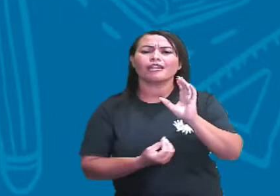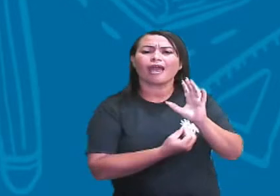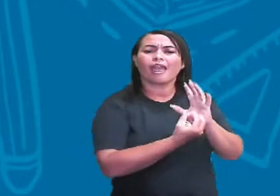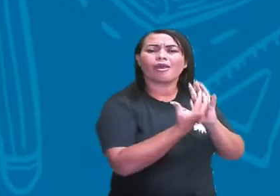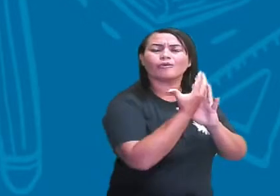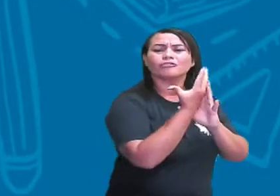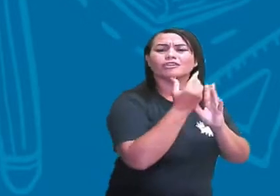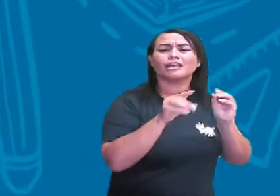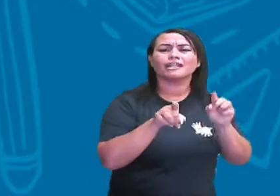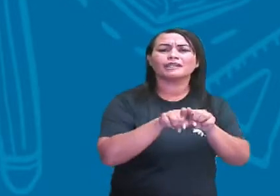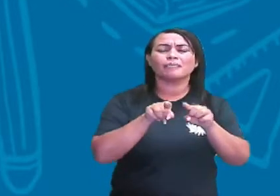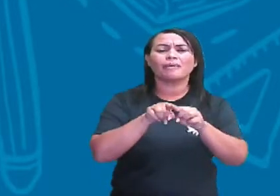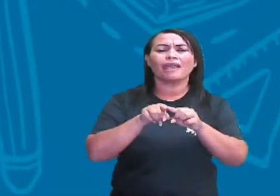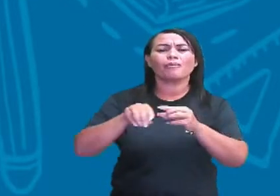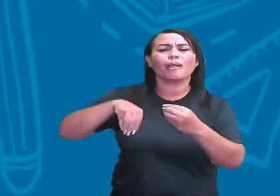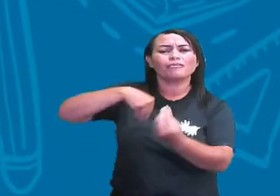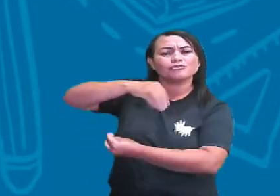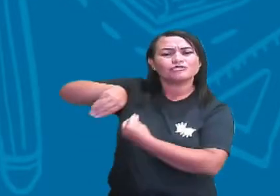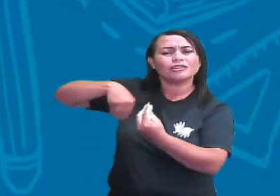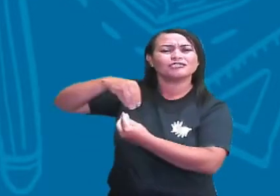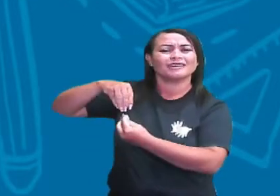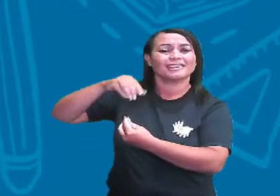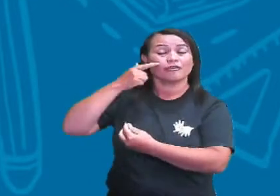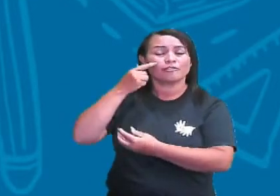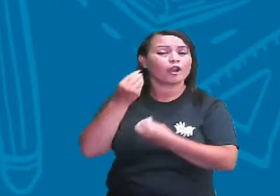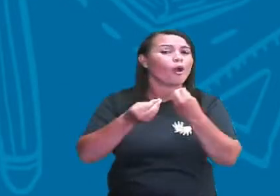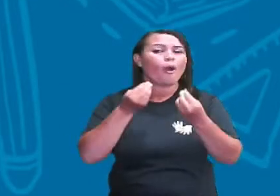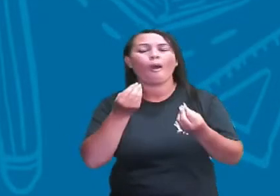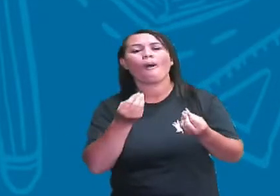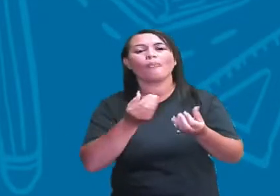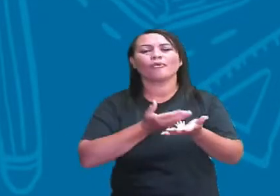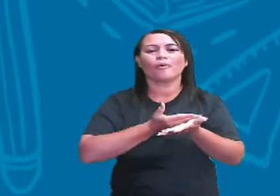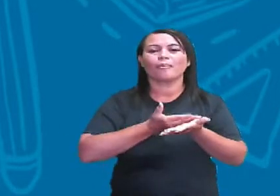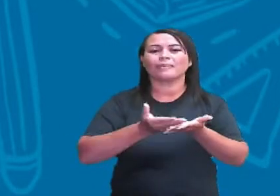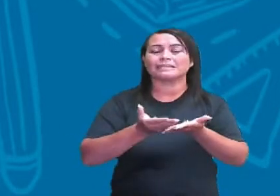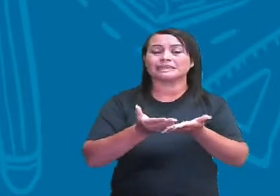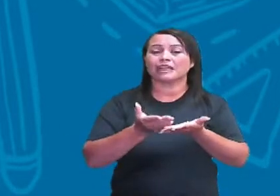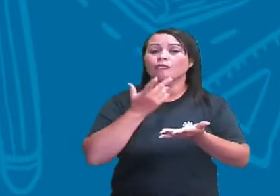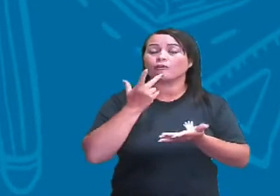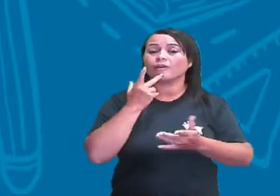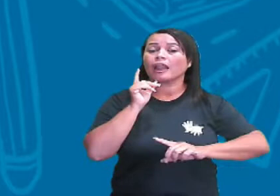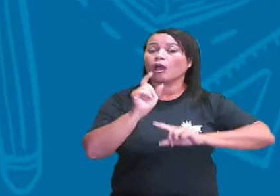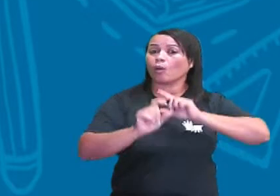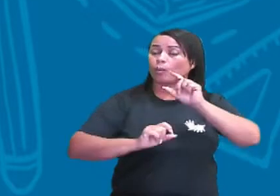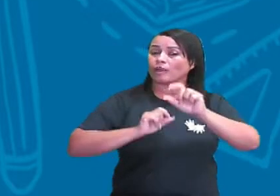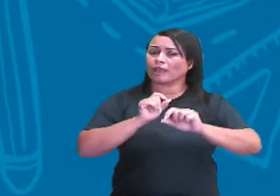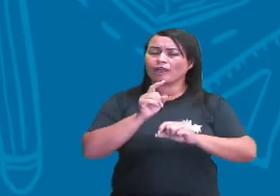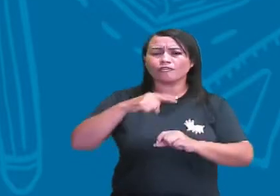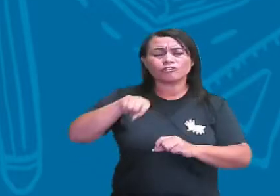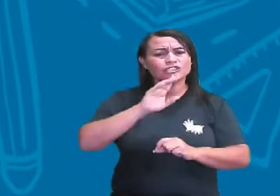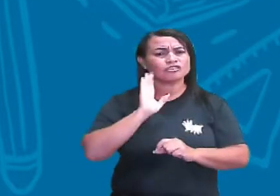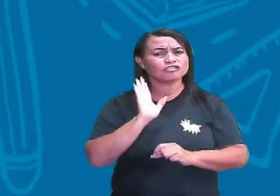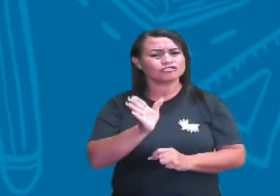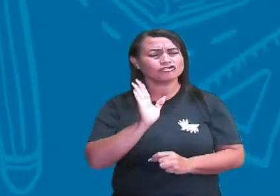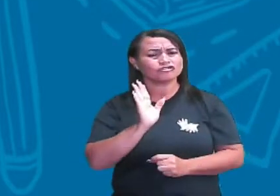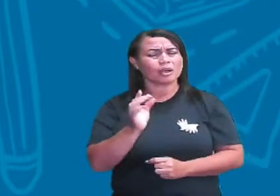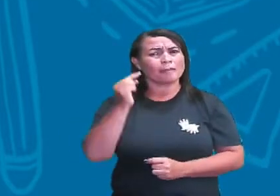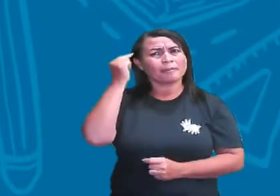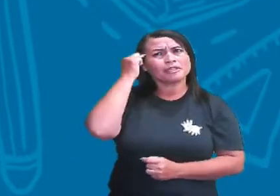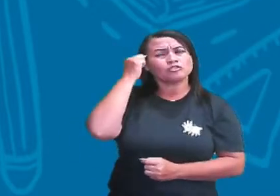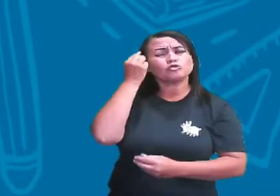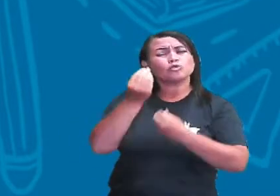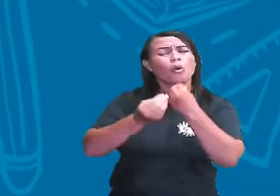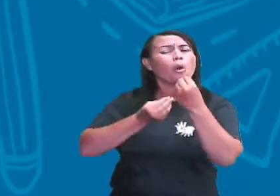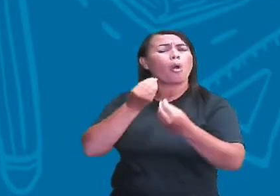suas diversas fases. Bem, para começar, vamos falar do seguinte. Você já se perguntou de que